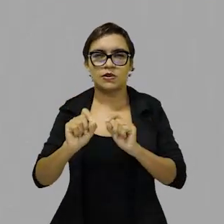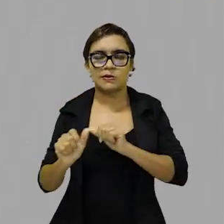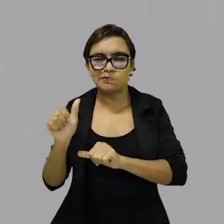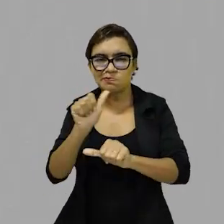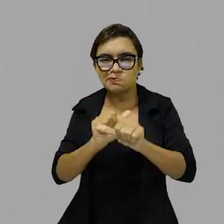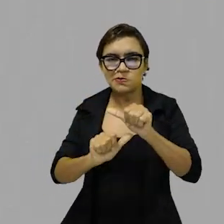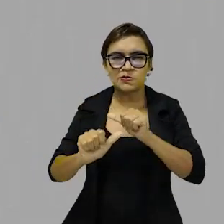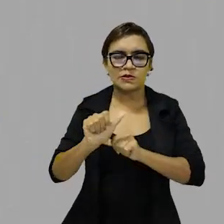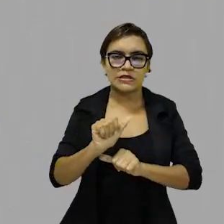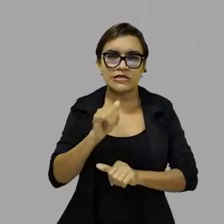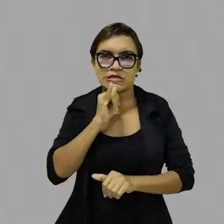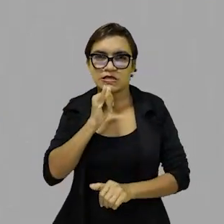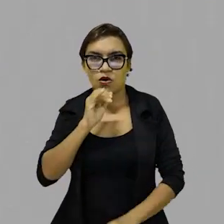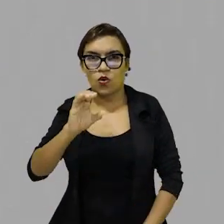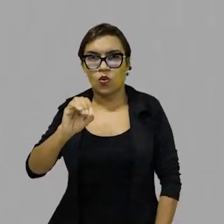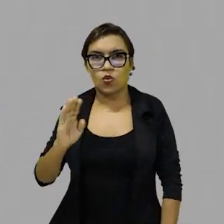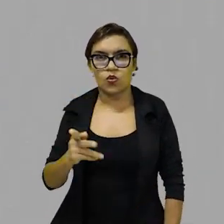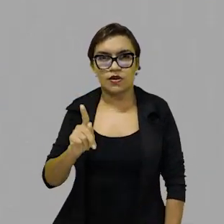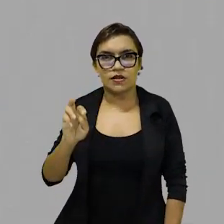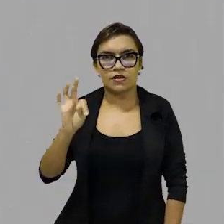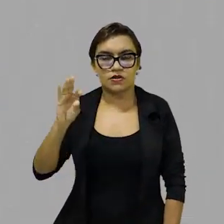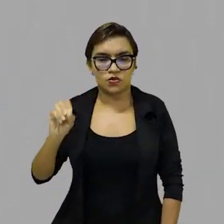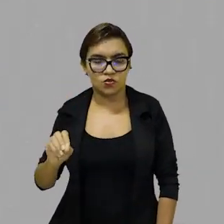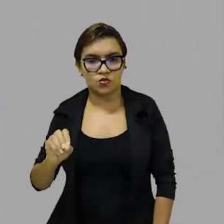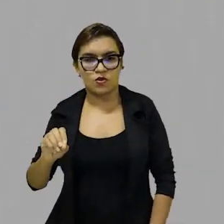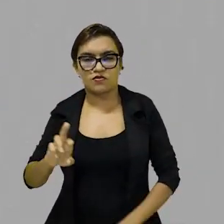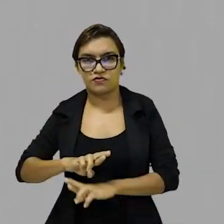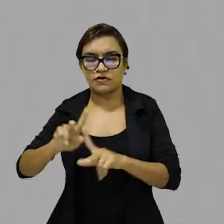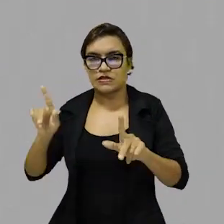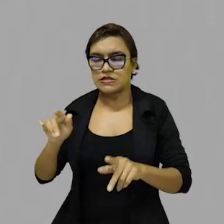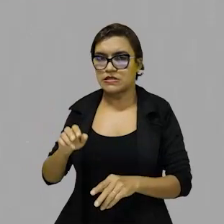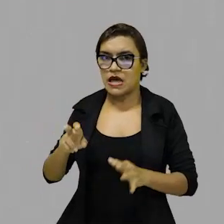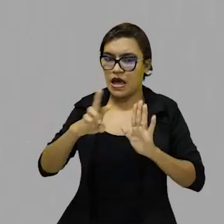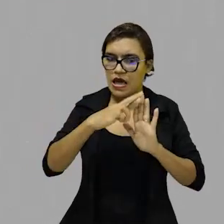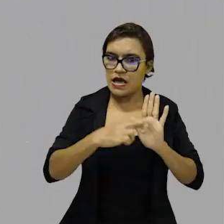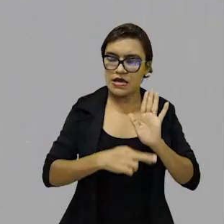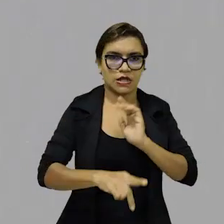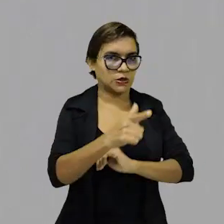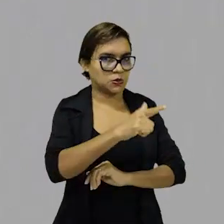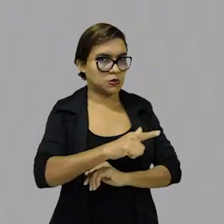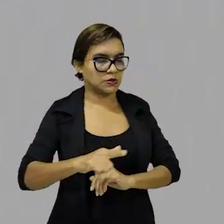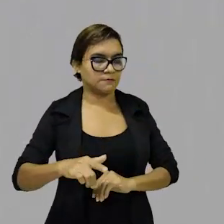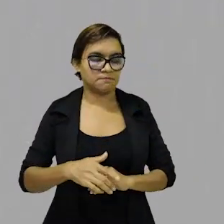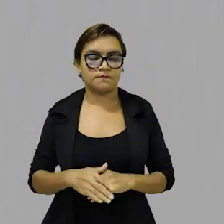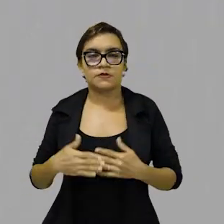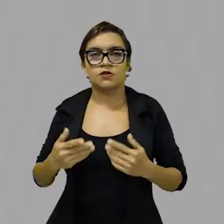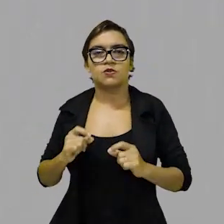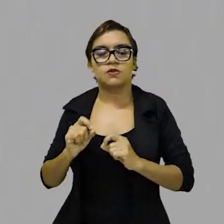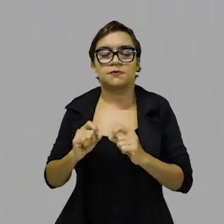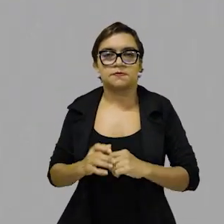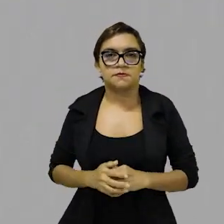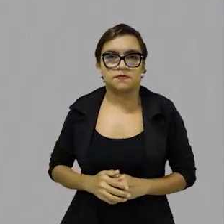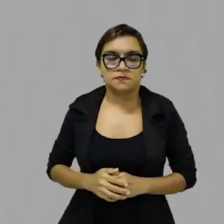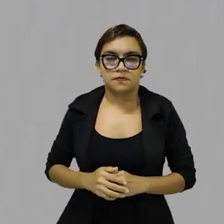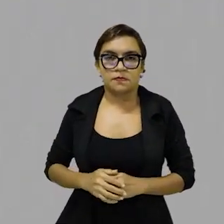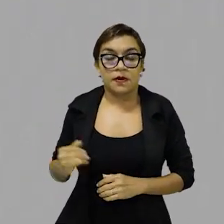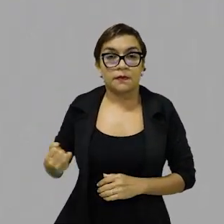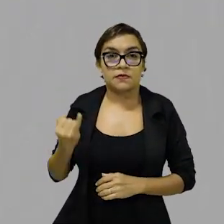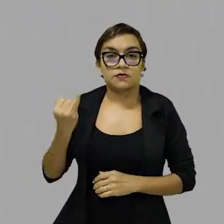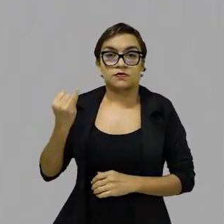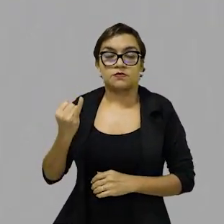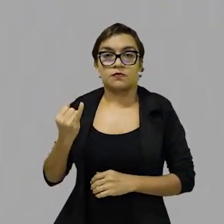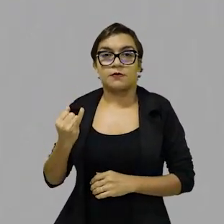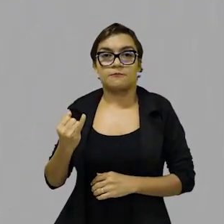proposital, por isso o grito é tão distorcido, a realidade, sem regras, nenhuma regra, e principalmente que essa